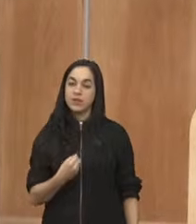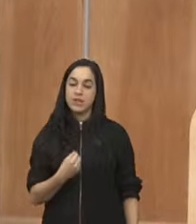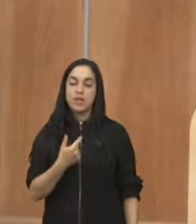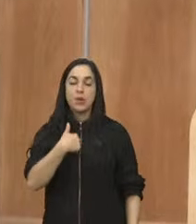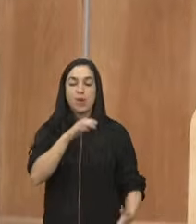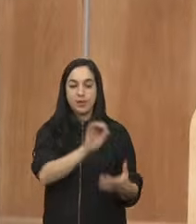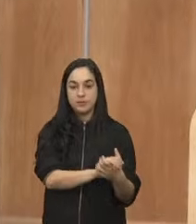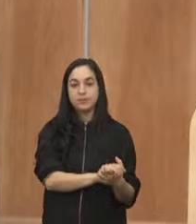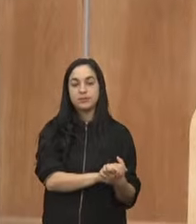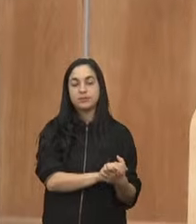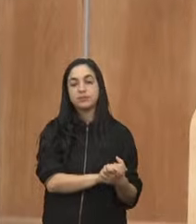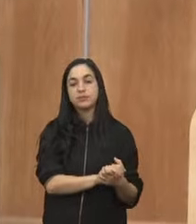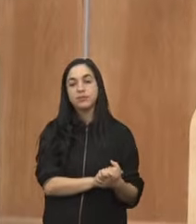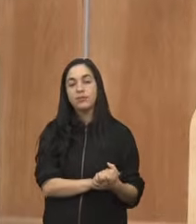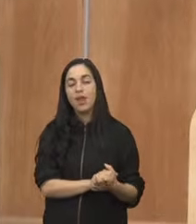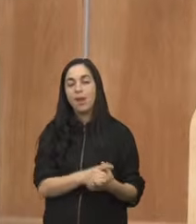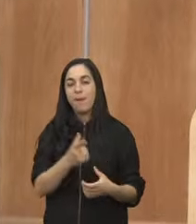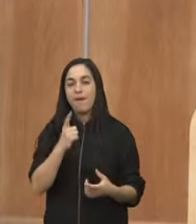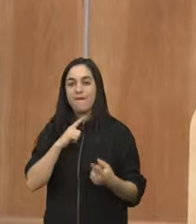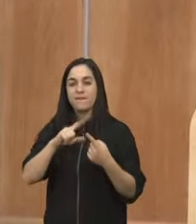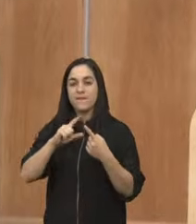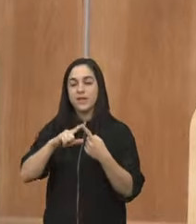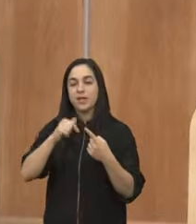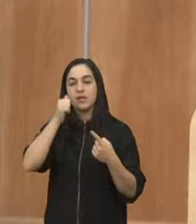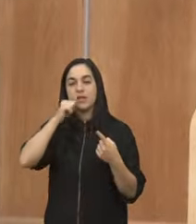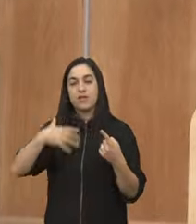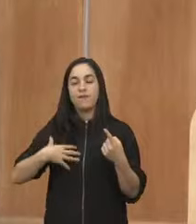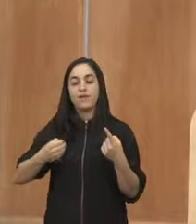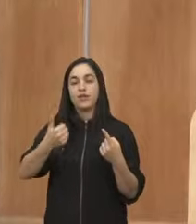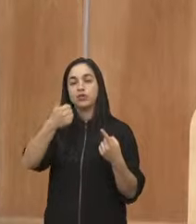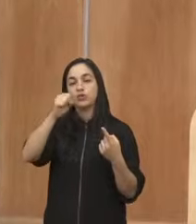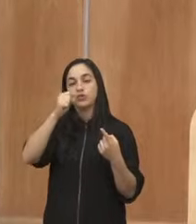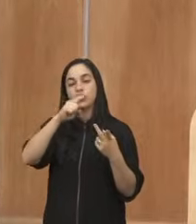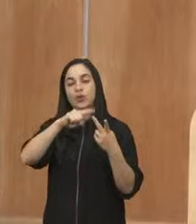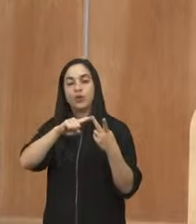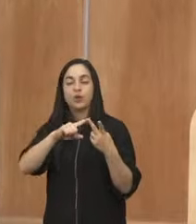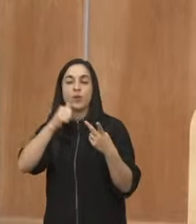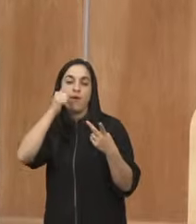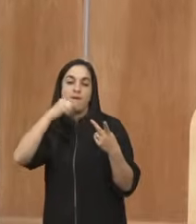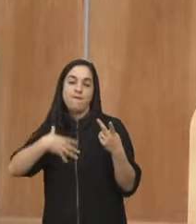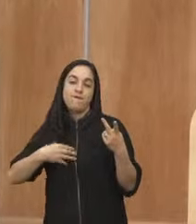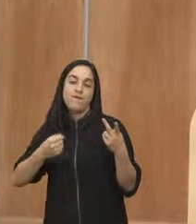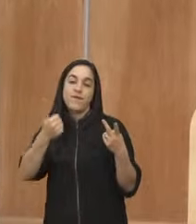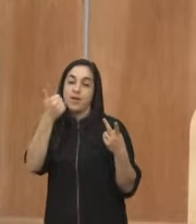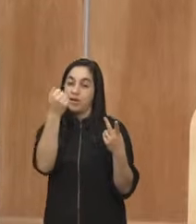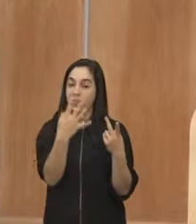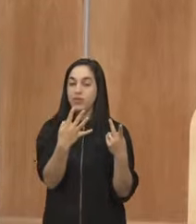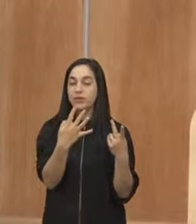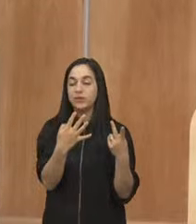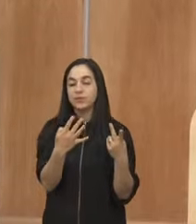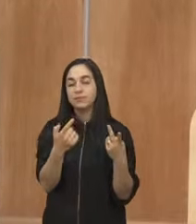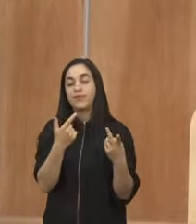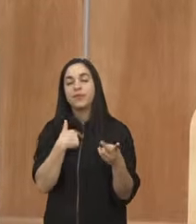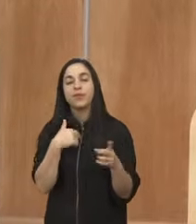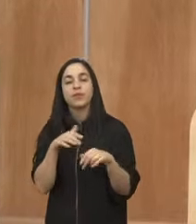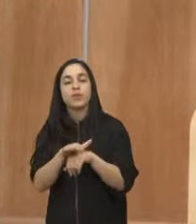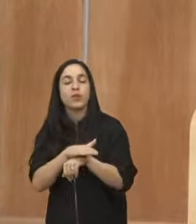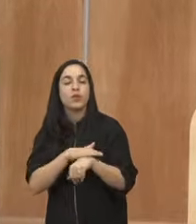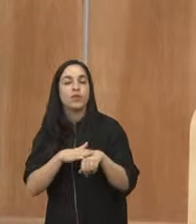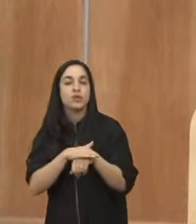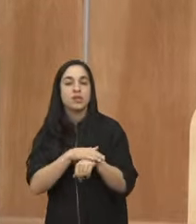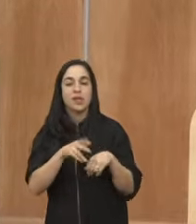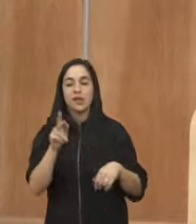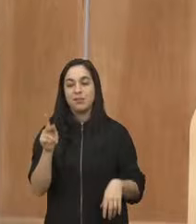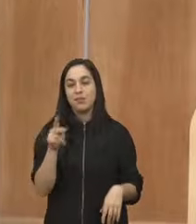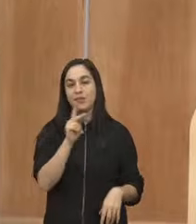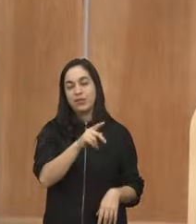delas vai fazer 18 anos e a outra vai fazer 14 anos. Estava conversando com a